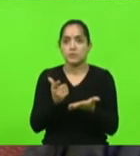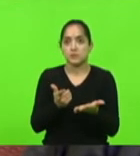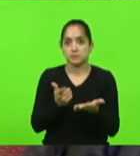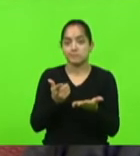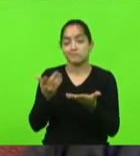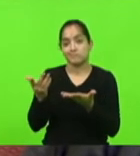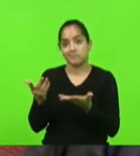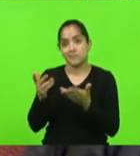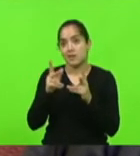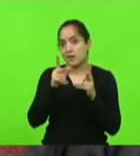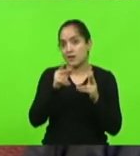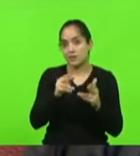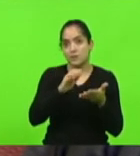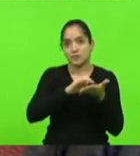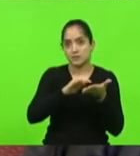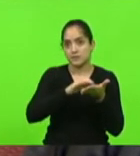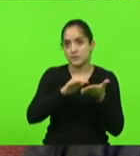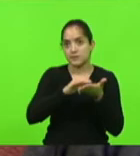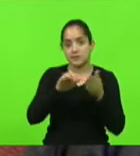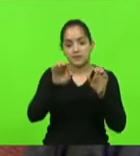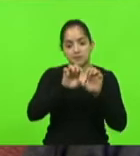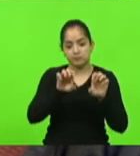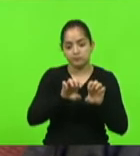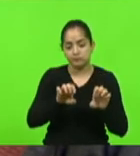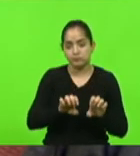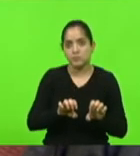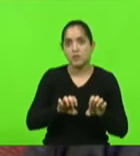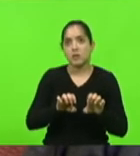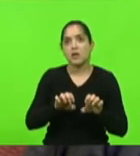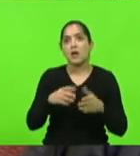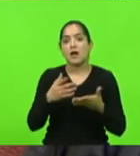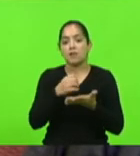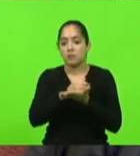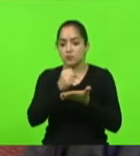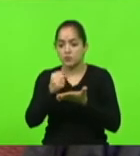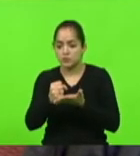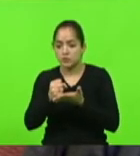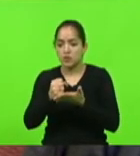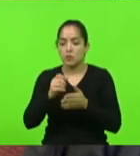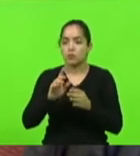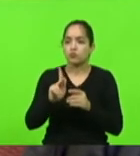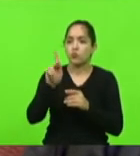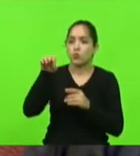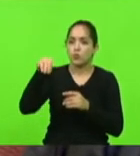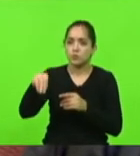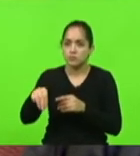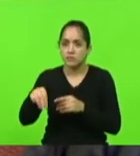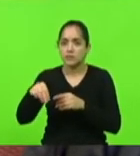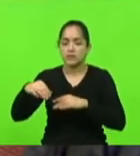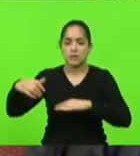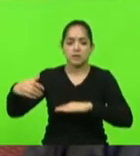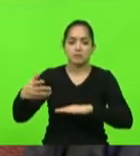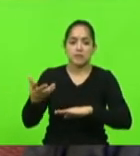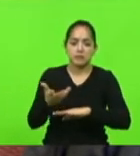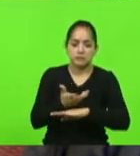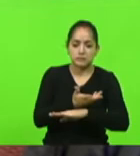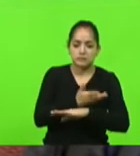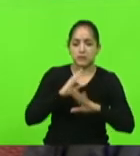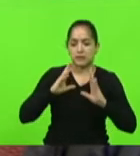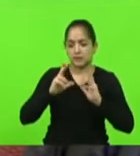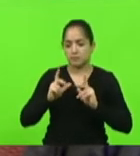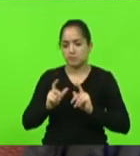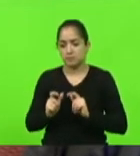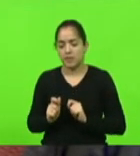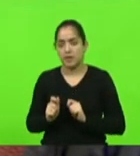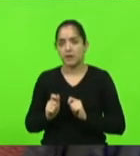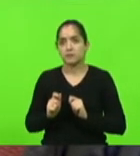de Infraestrutura faz, vamos contratar tantos mil ou tantos quilômetros de roçada nas estradas, de limpeza, de sarjeta, e